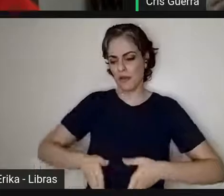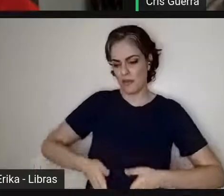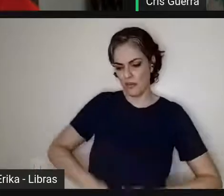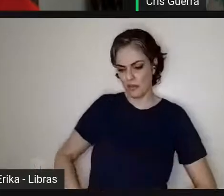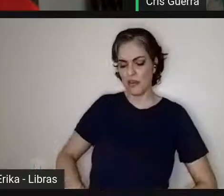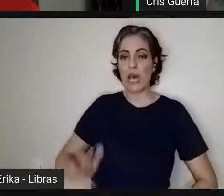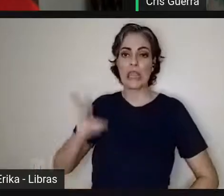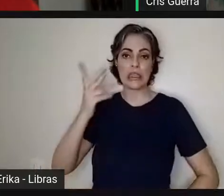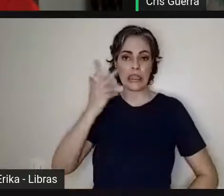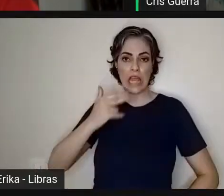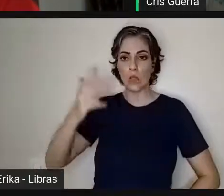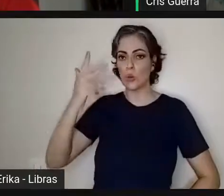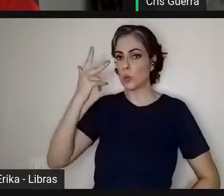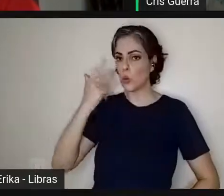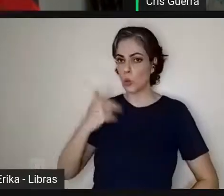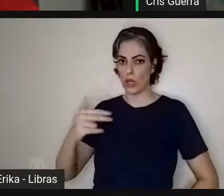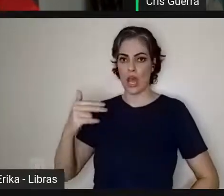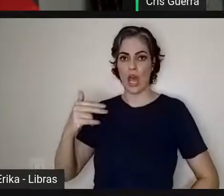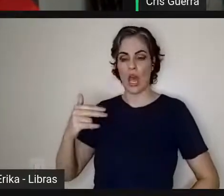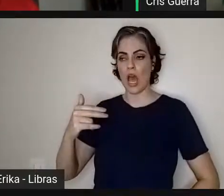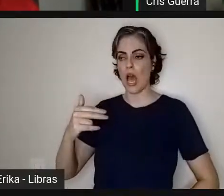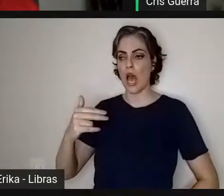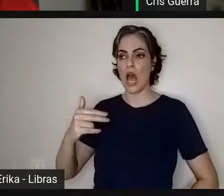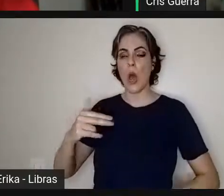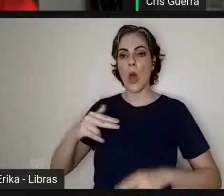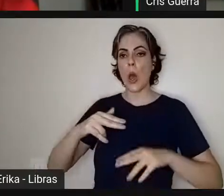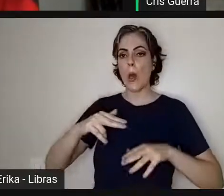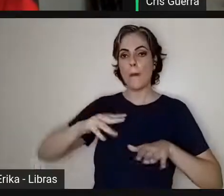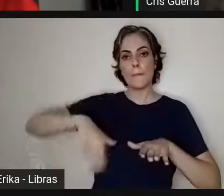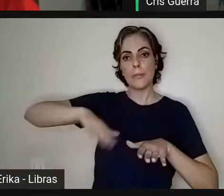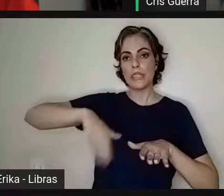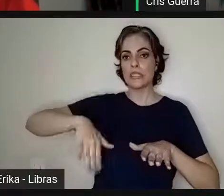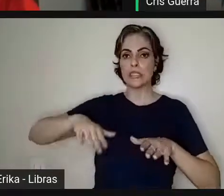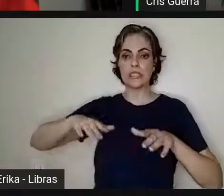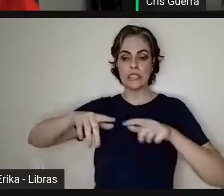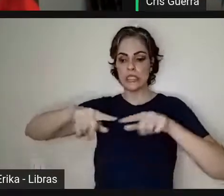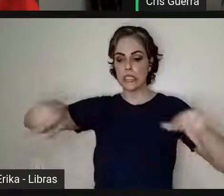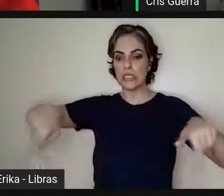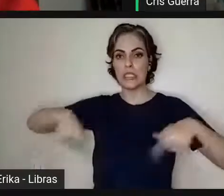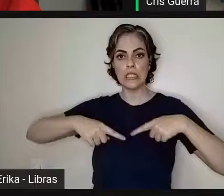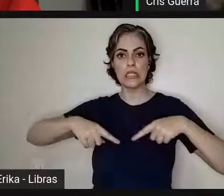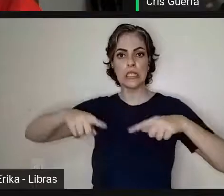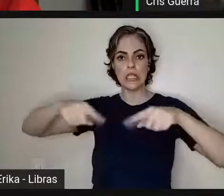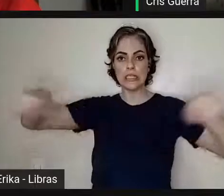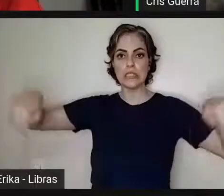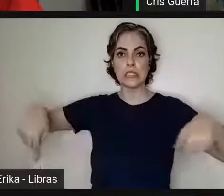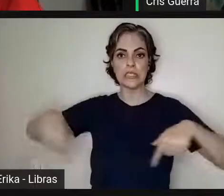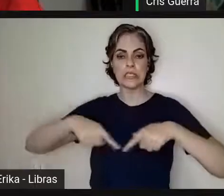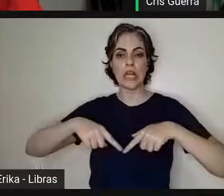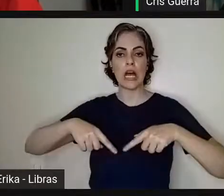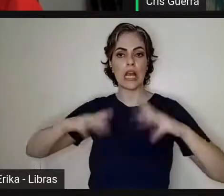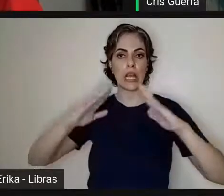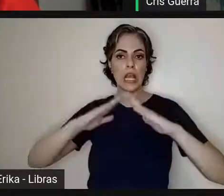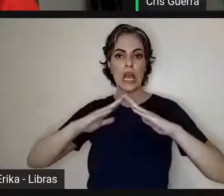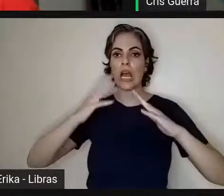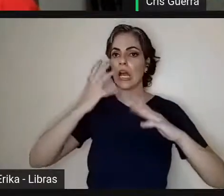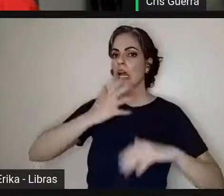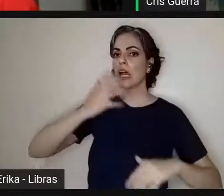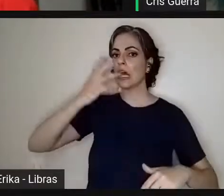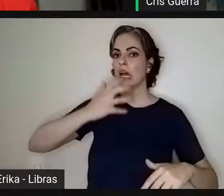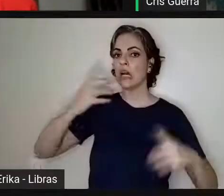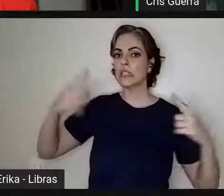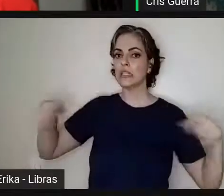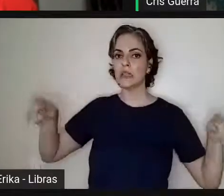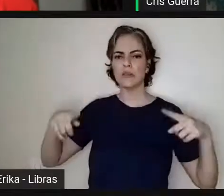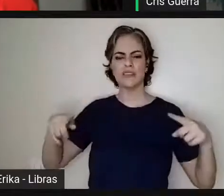parto natural, na piscina, dentro da sala de casa, cantarolando My Way, né? É uma coisa assim muito